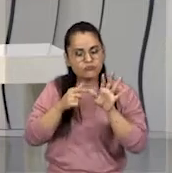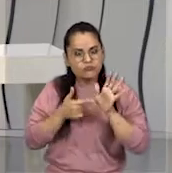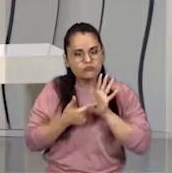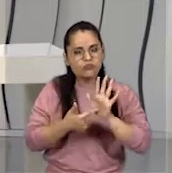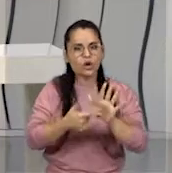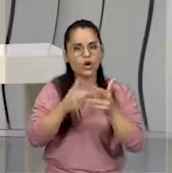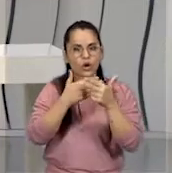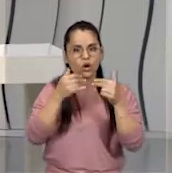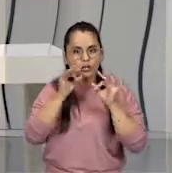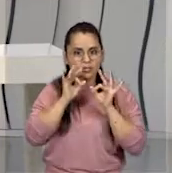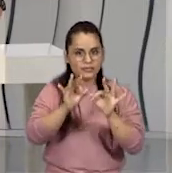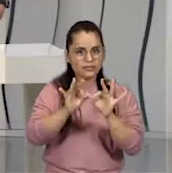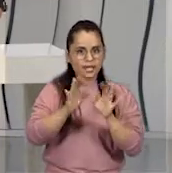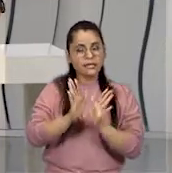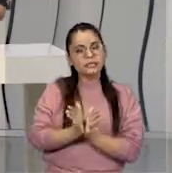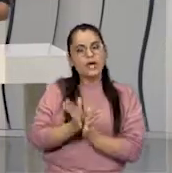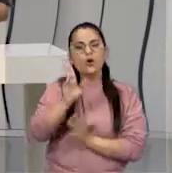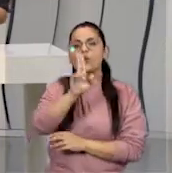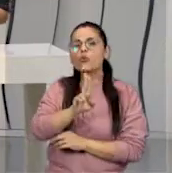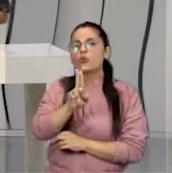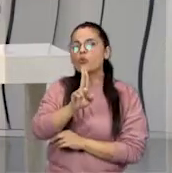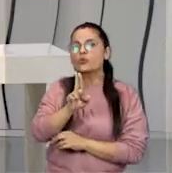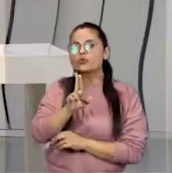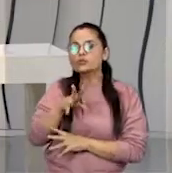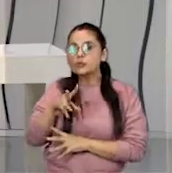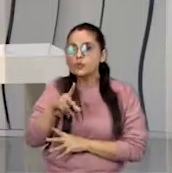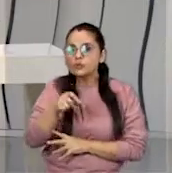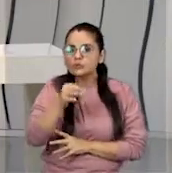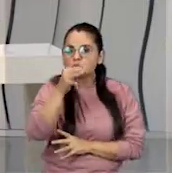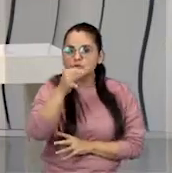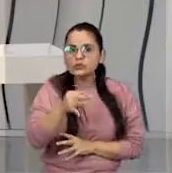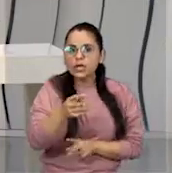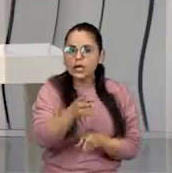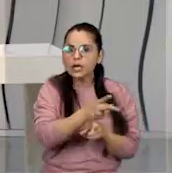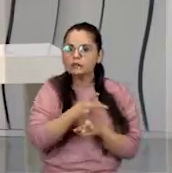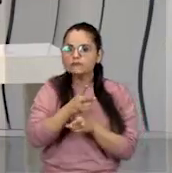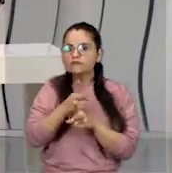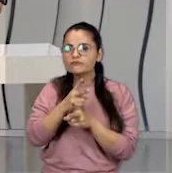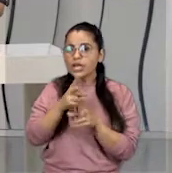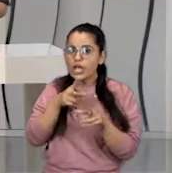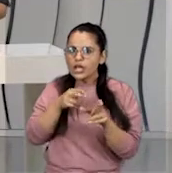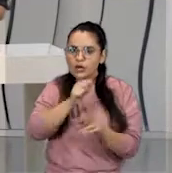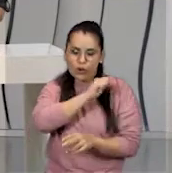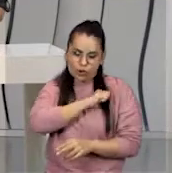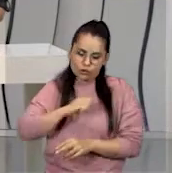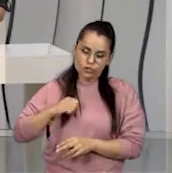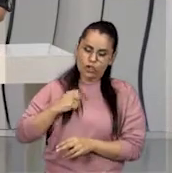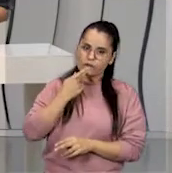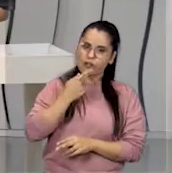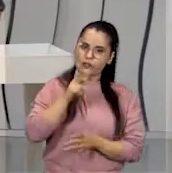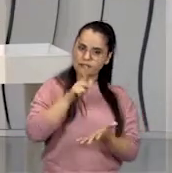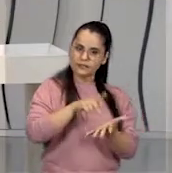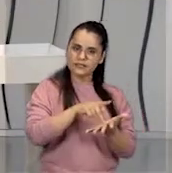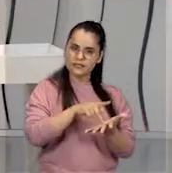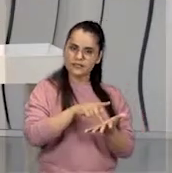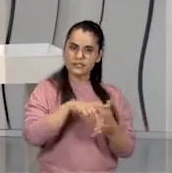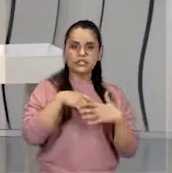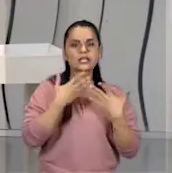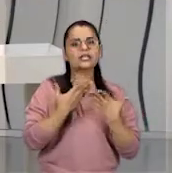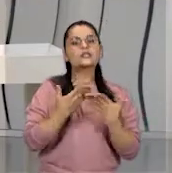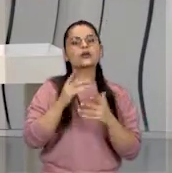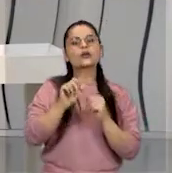certo. Então, utilizem para o caminho certo, pela busca, igual Sócrates dizia, da verdade,